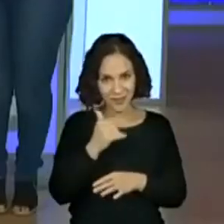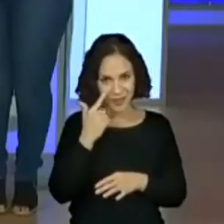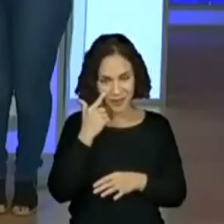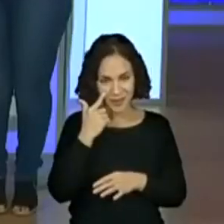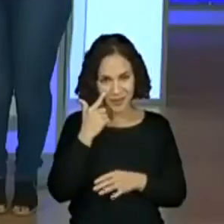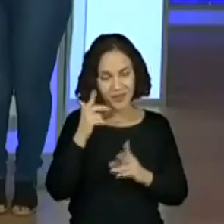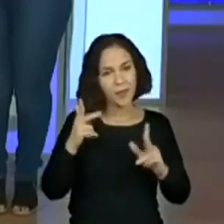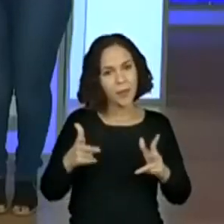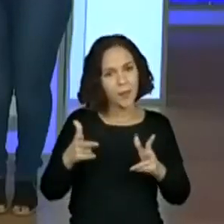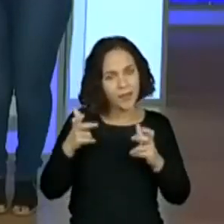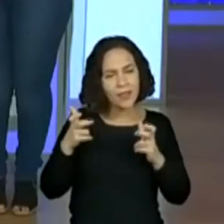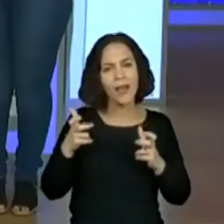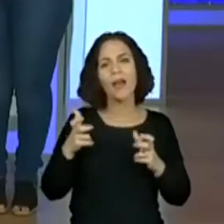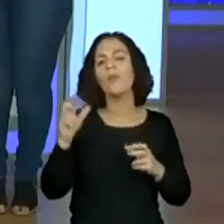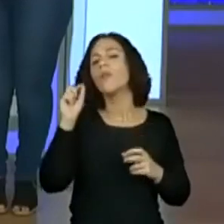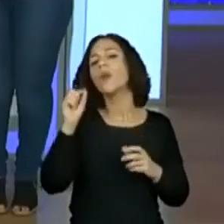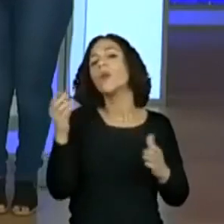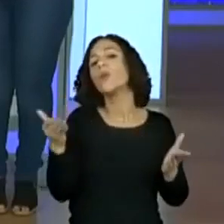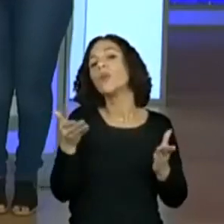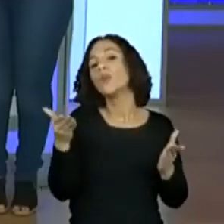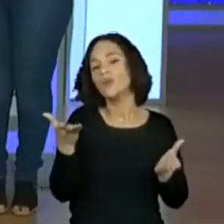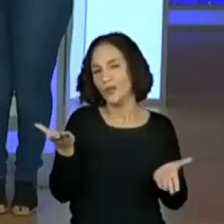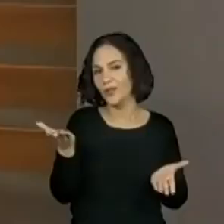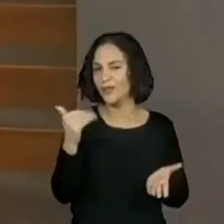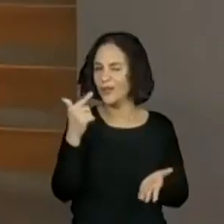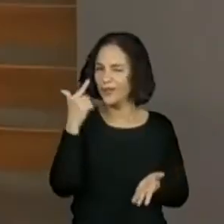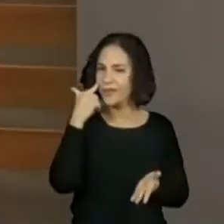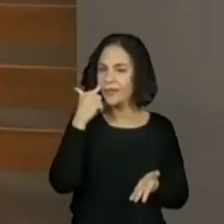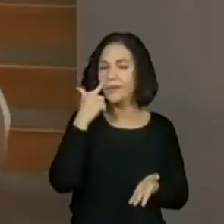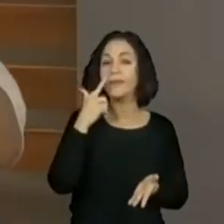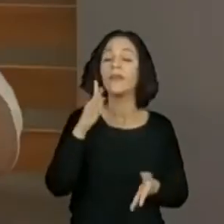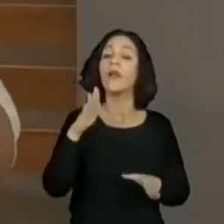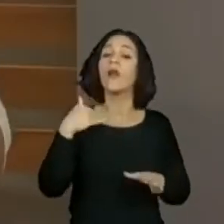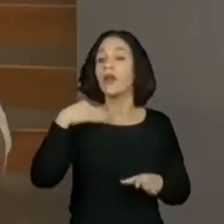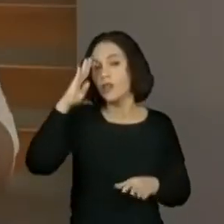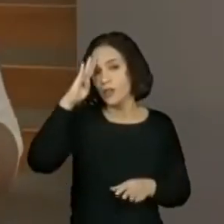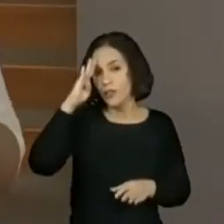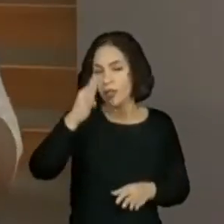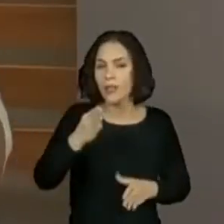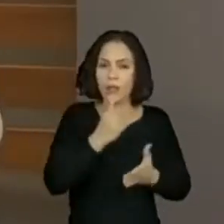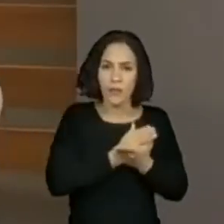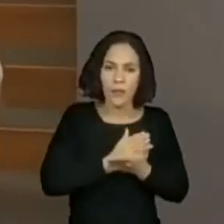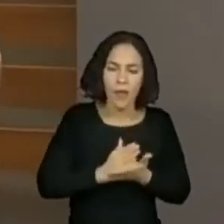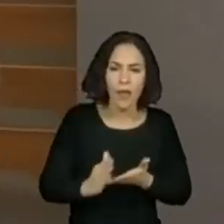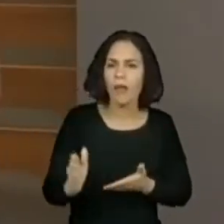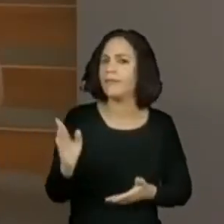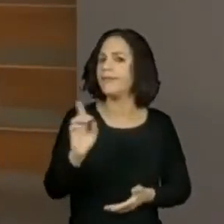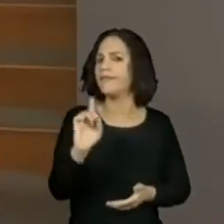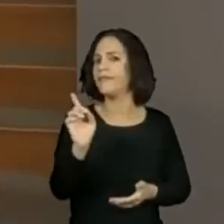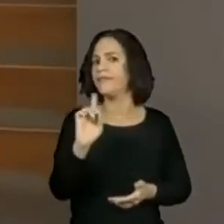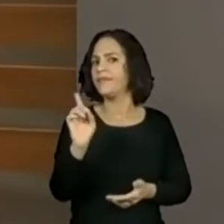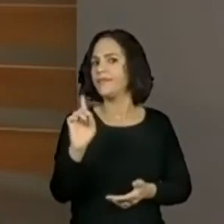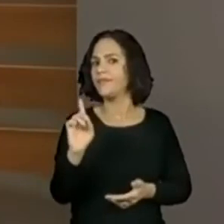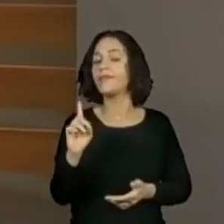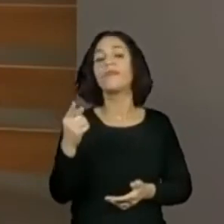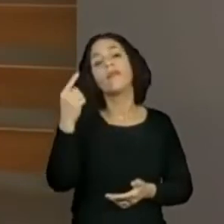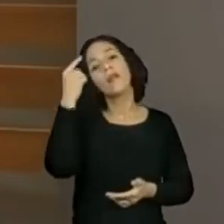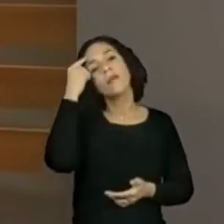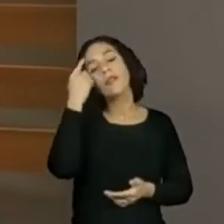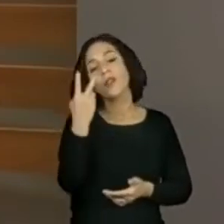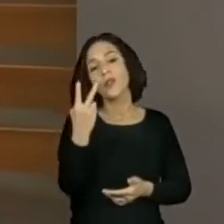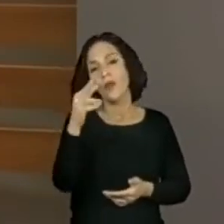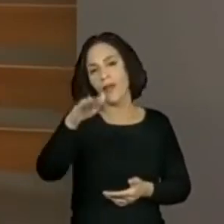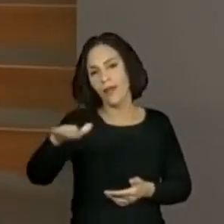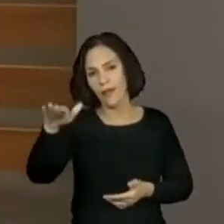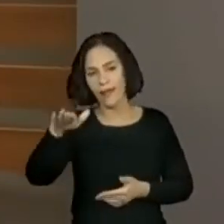perceber o que, que vai ser de hoje. A gente já vai nem começar com muita historinha, não. A gente já vai pensar em duas crianças,